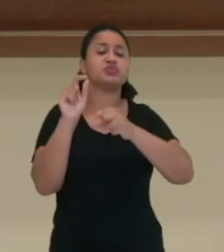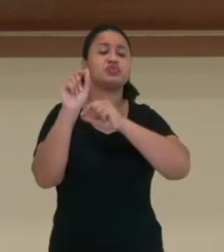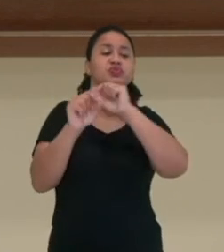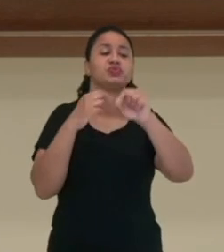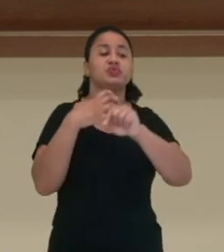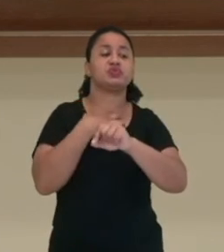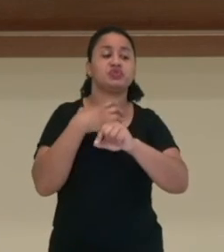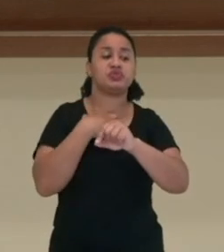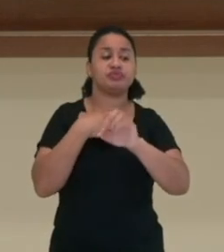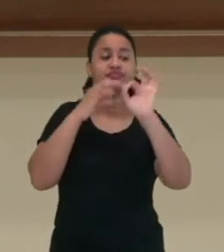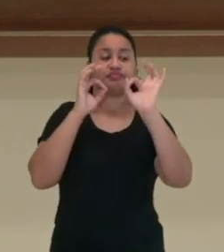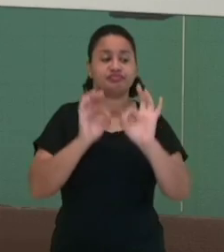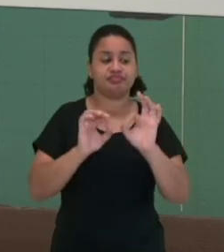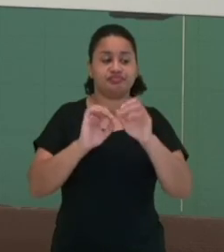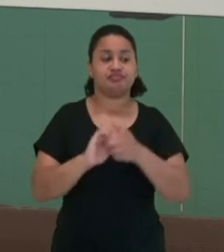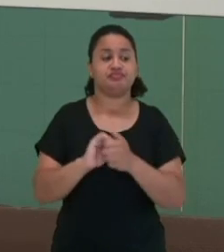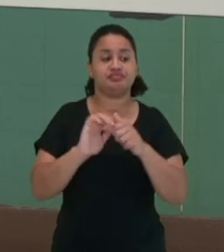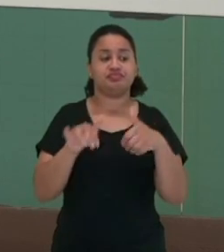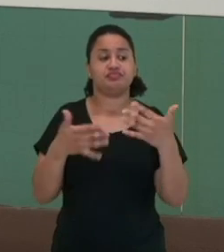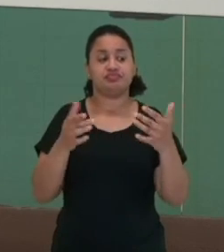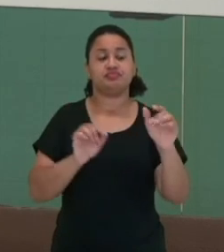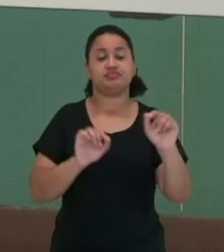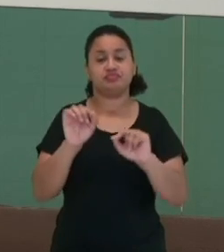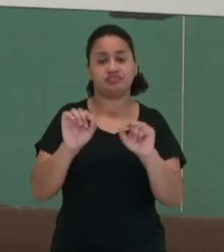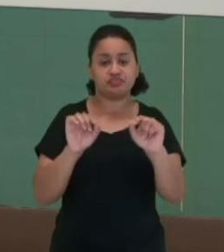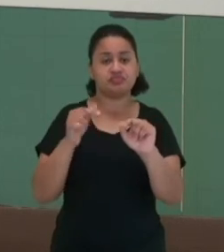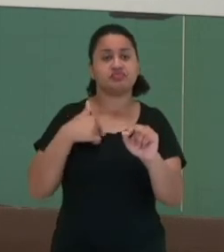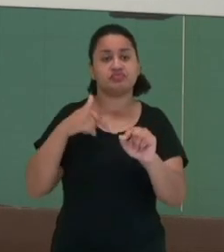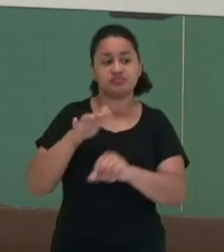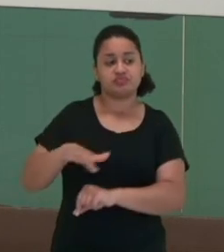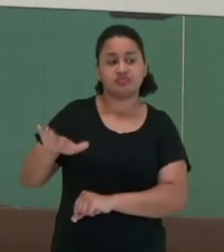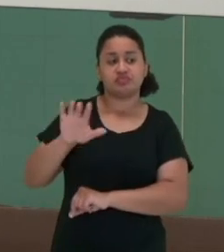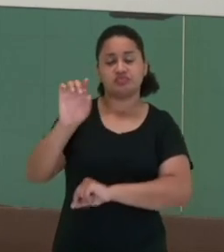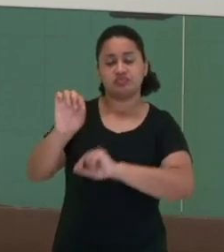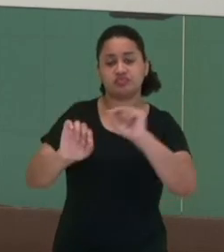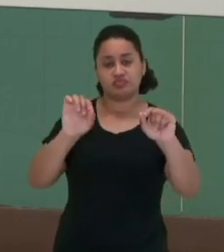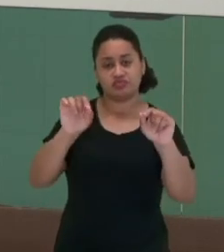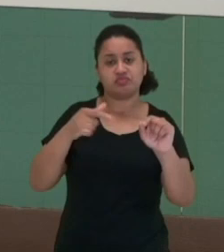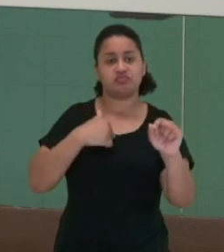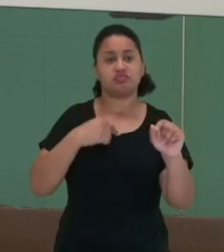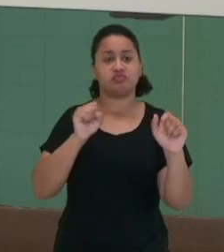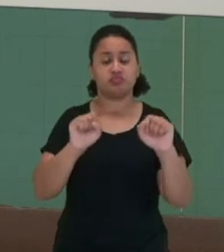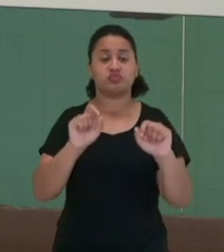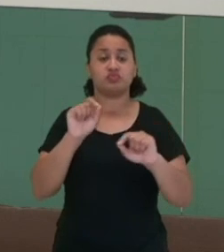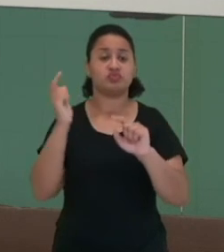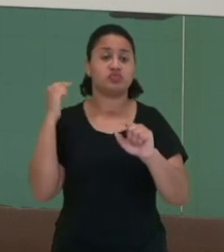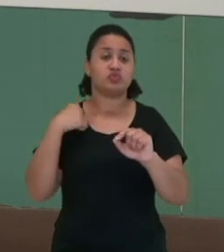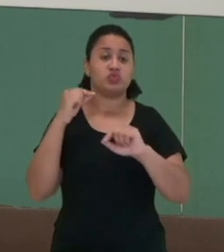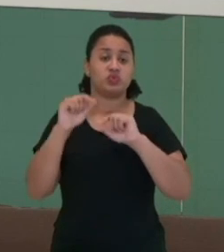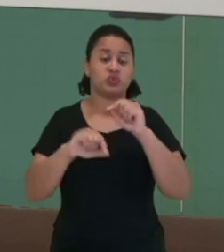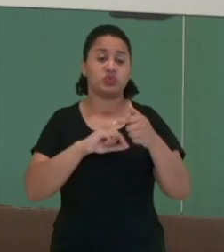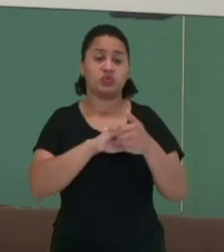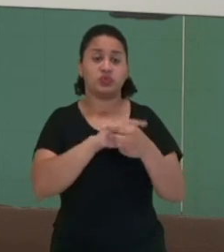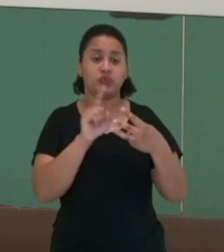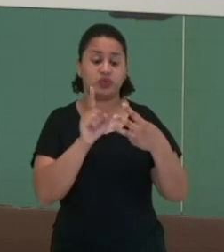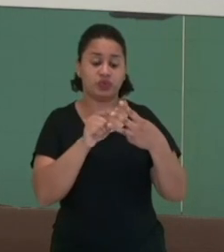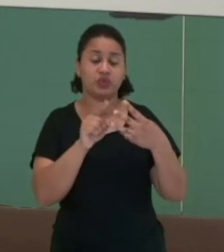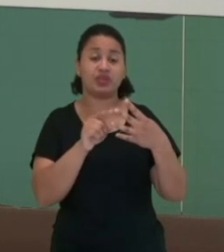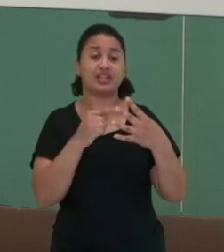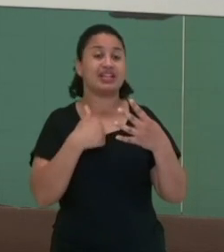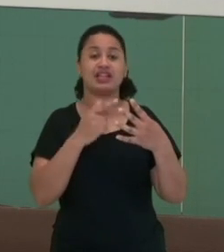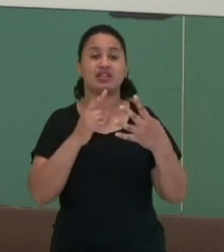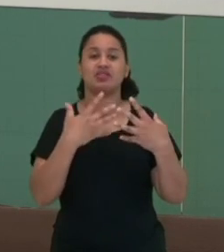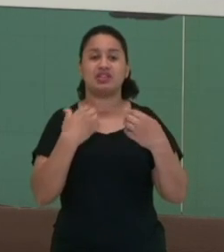alternativa correta. Então, vamos lá. Então, nesse caso aqui, só pode ser recusado um novo sócio